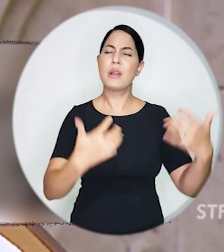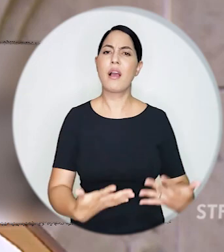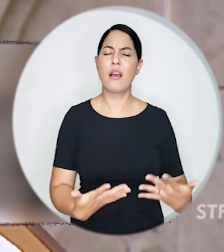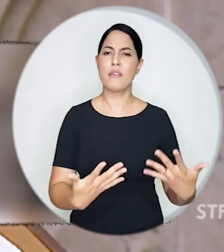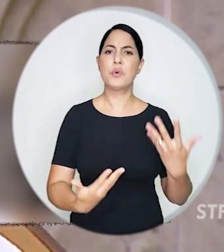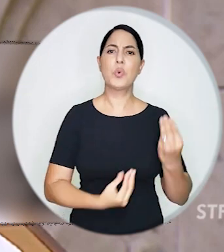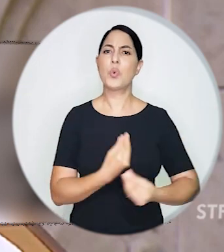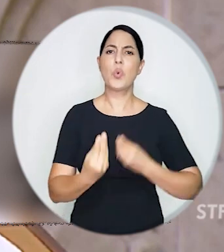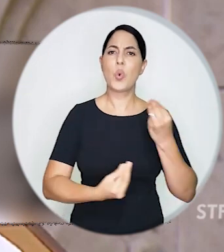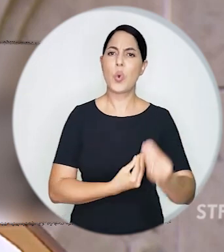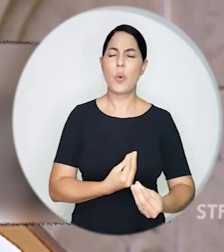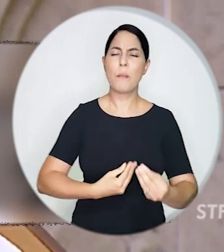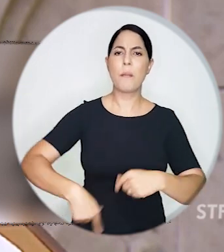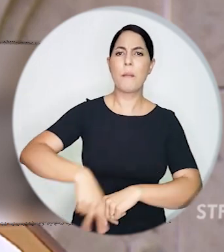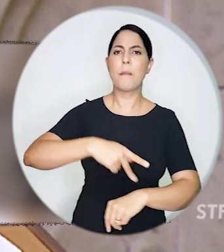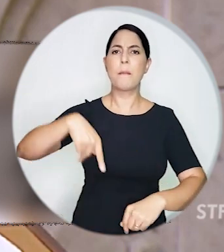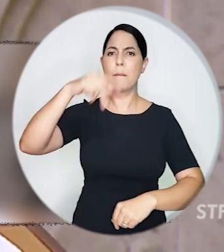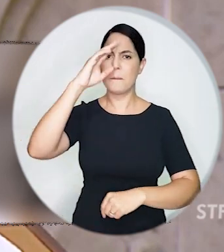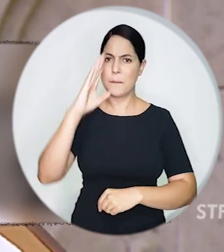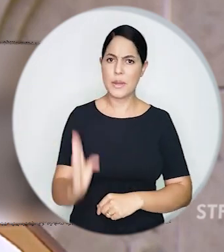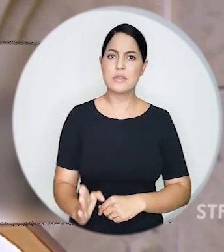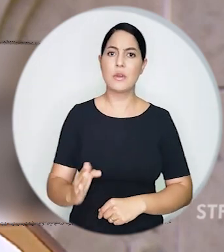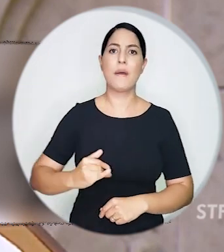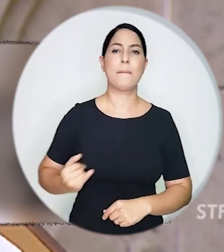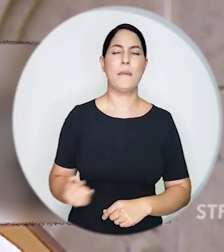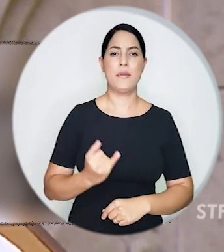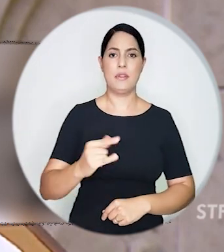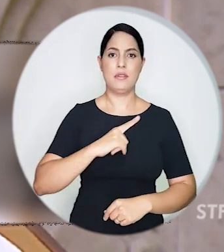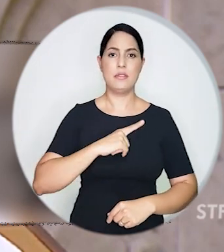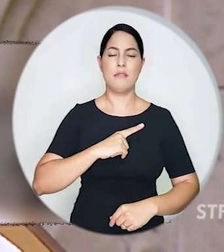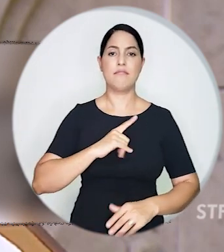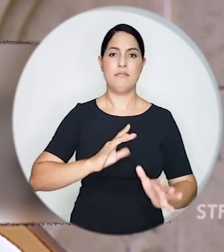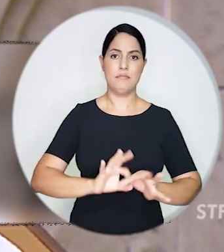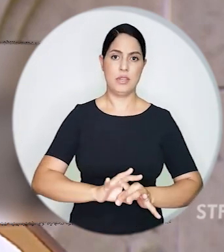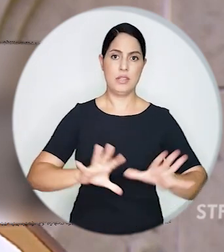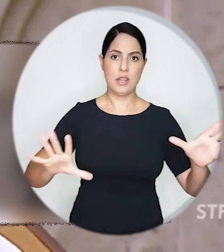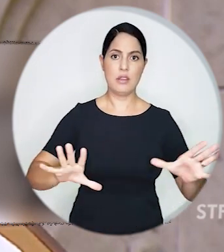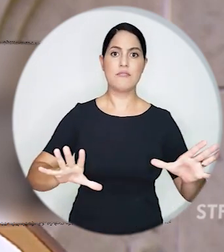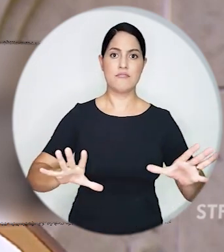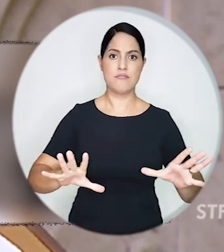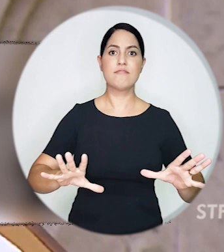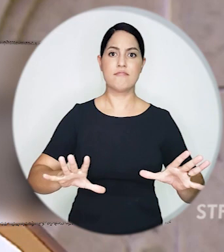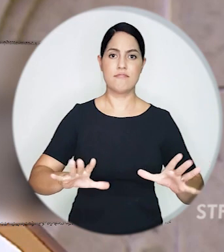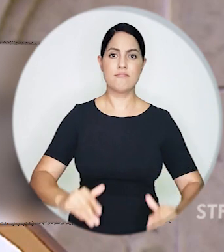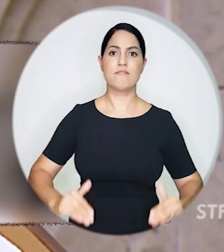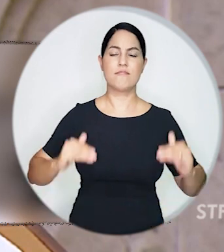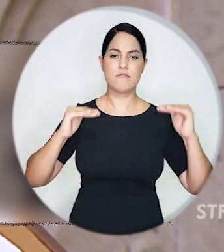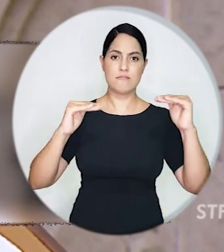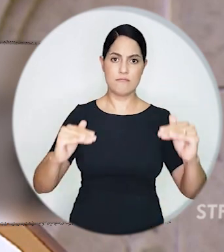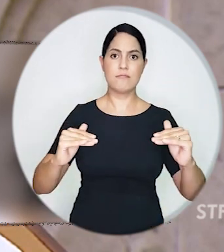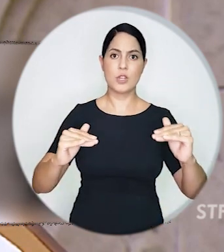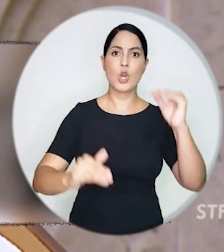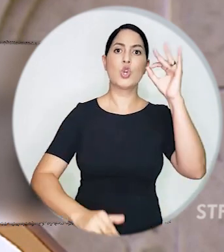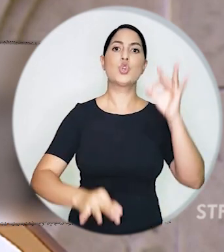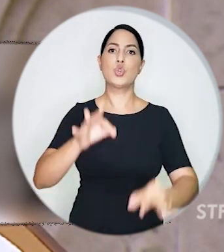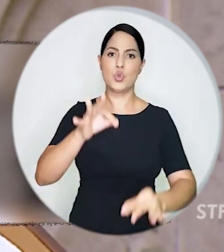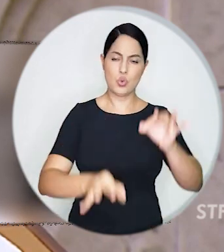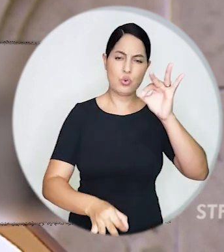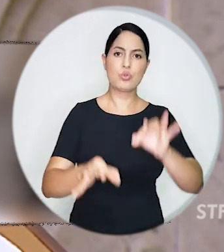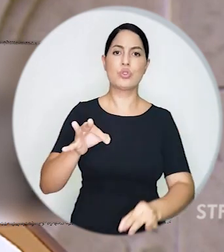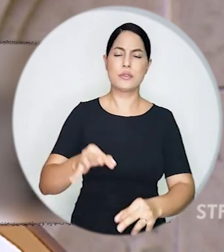grande nação: liberdade, soberania, justiça. As entidades que